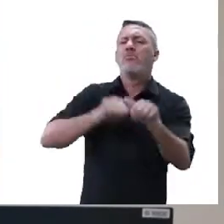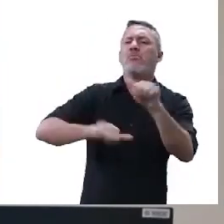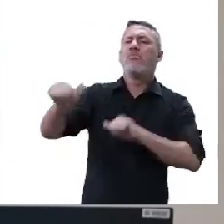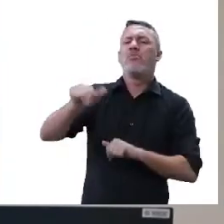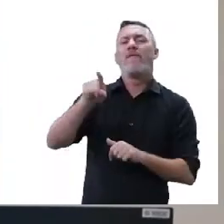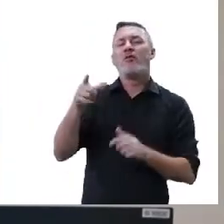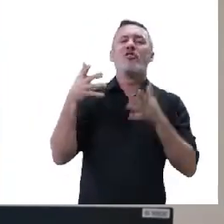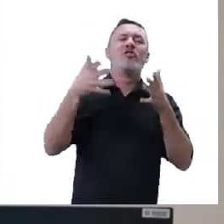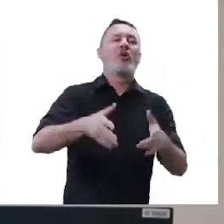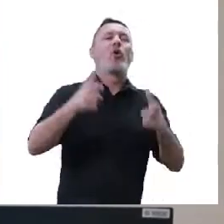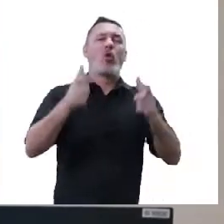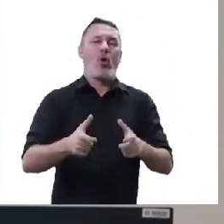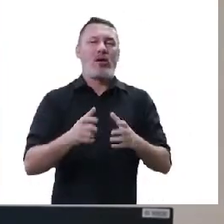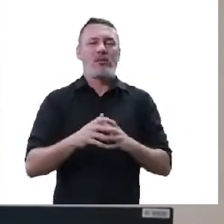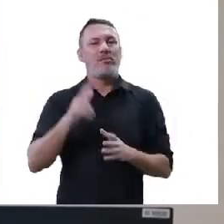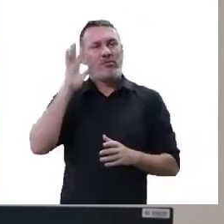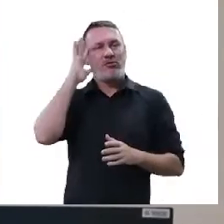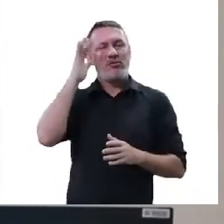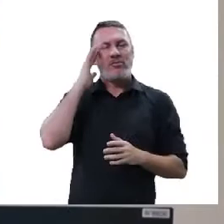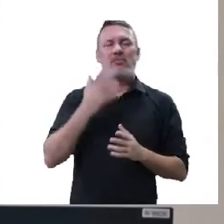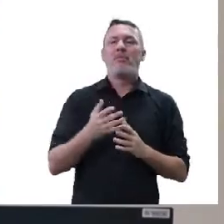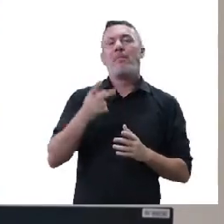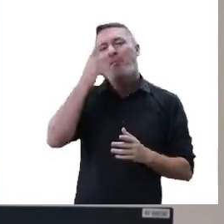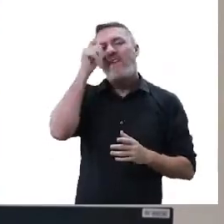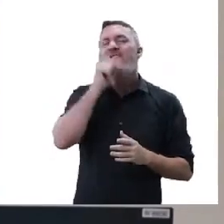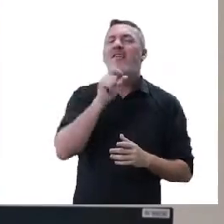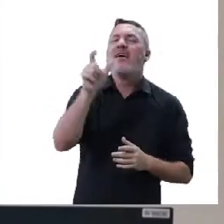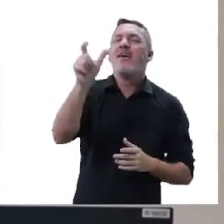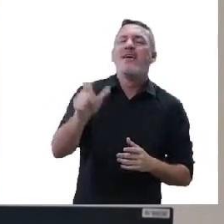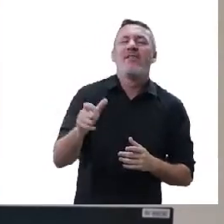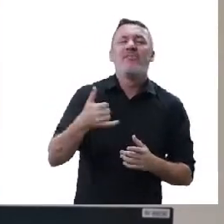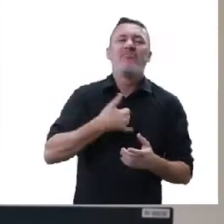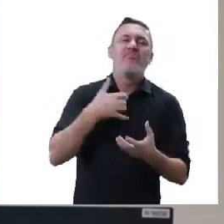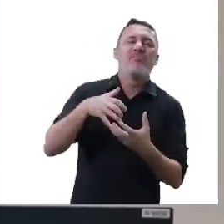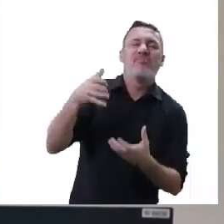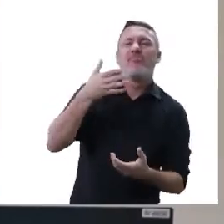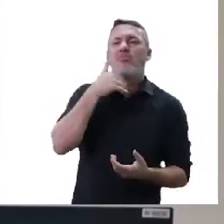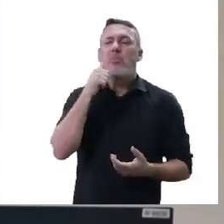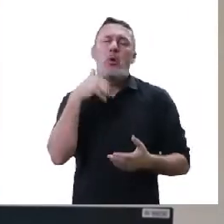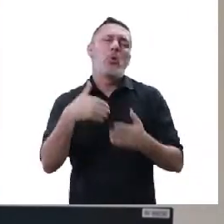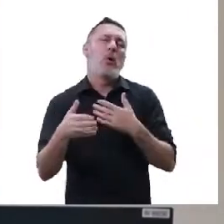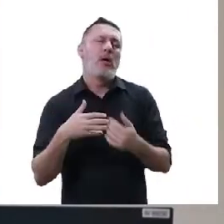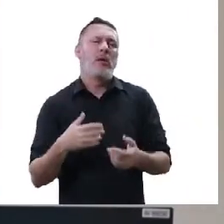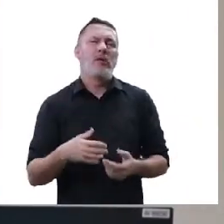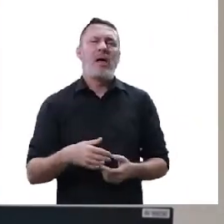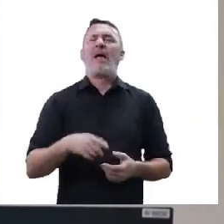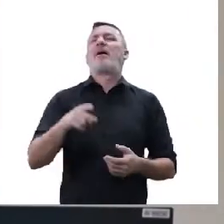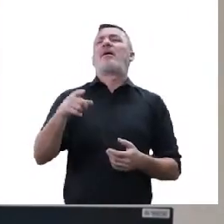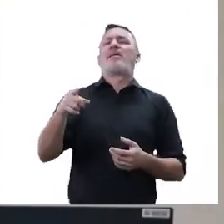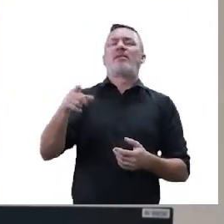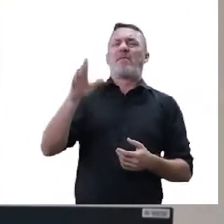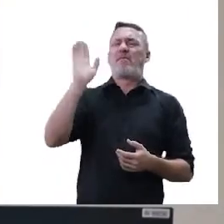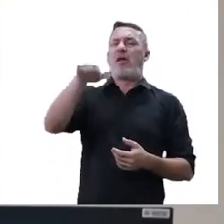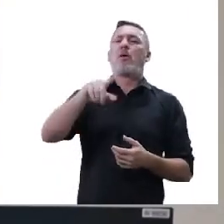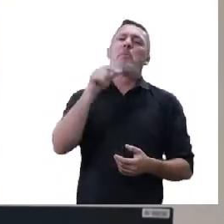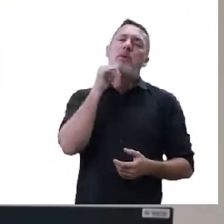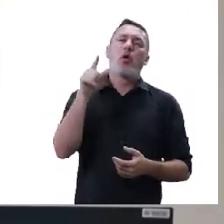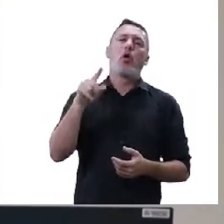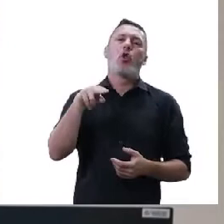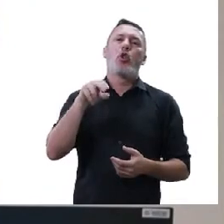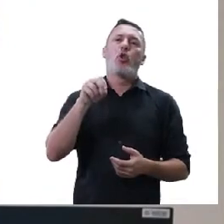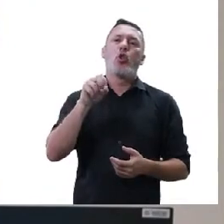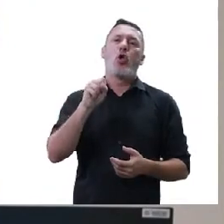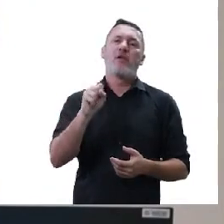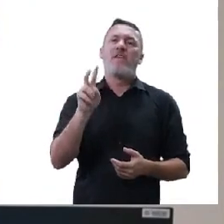situação, você está em determinado local e uma senhora, um senhor fala algo. Ou qualquer pessoa, olha, falou, tá, nós